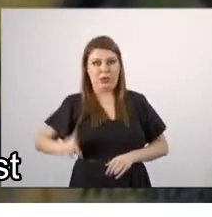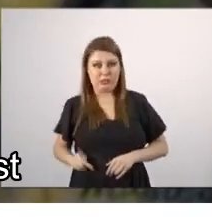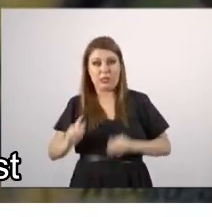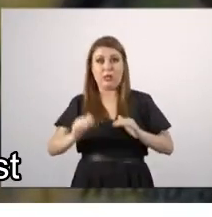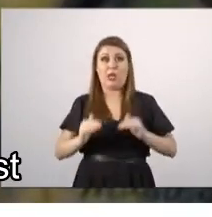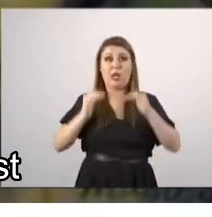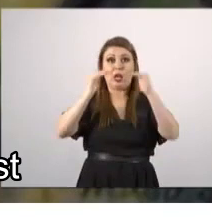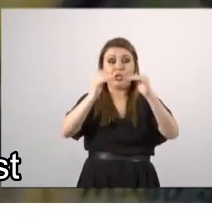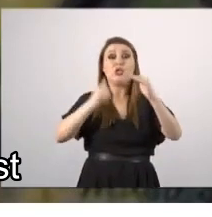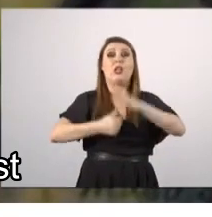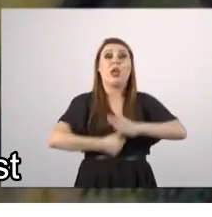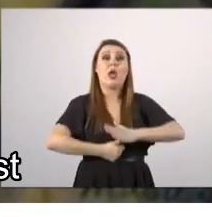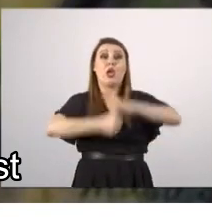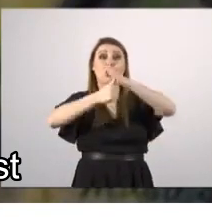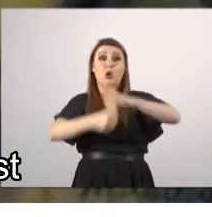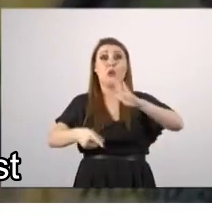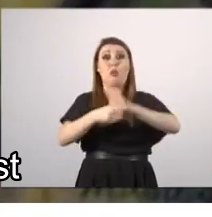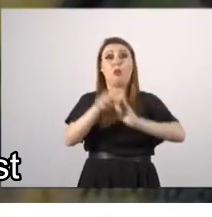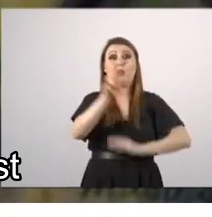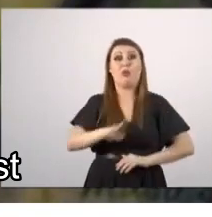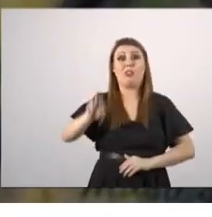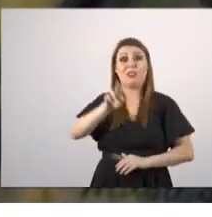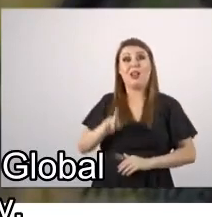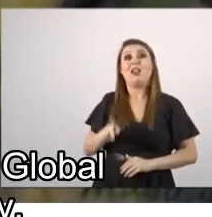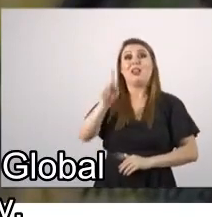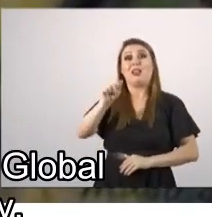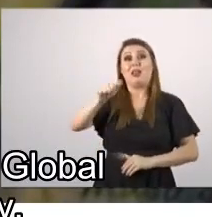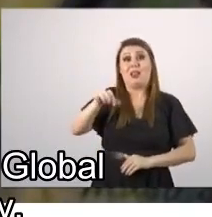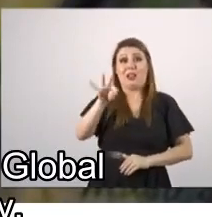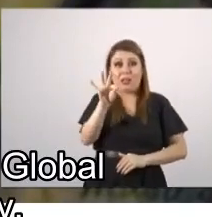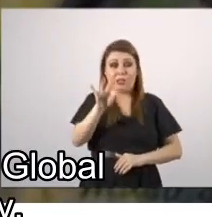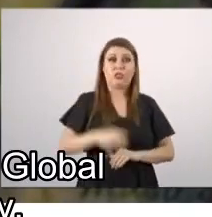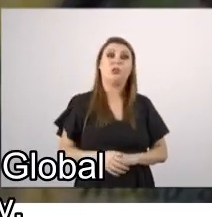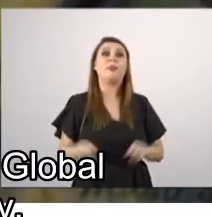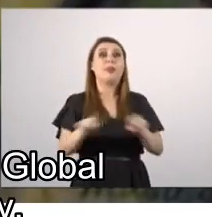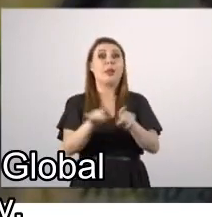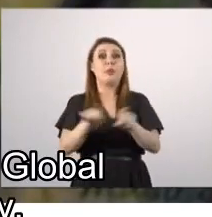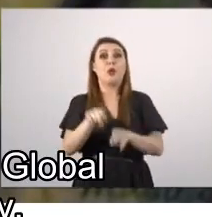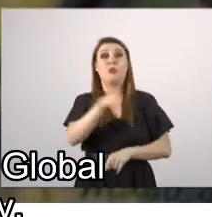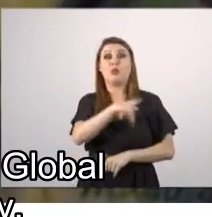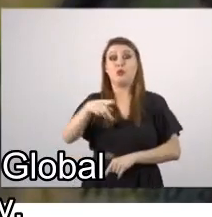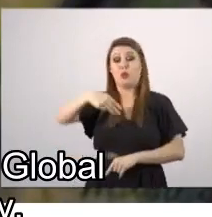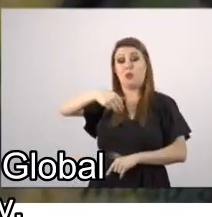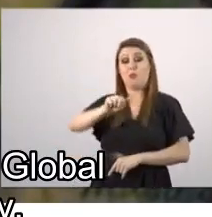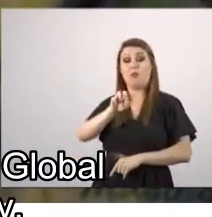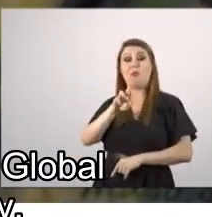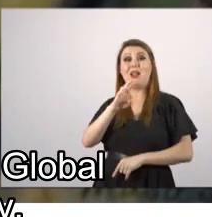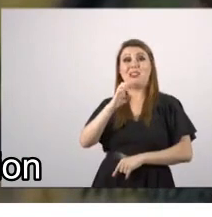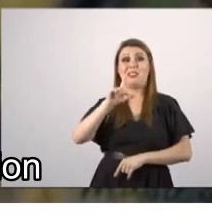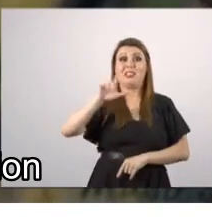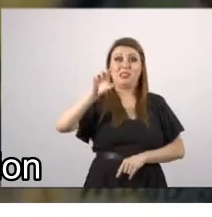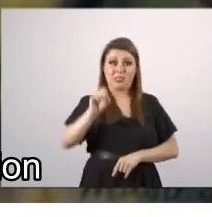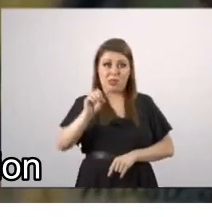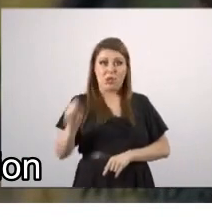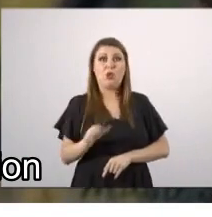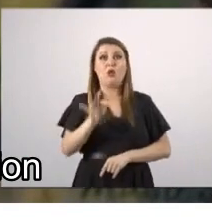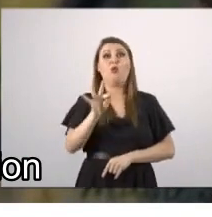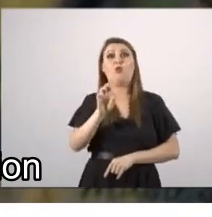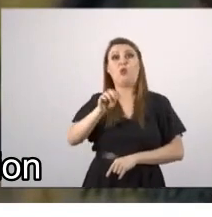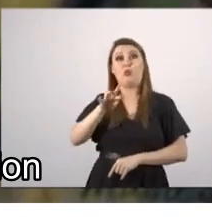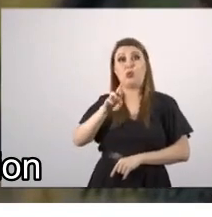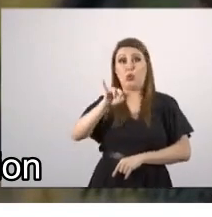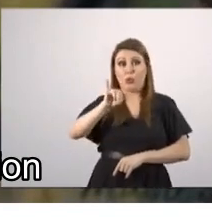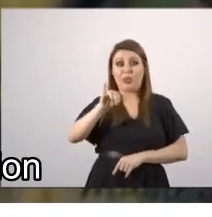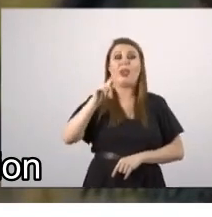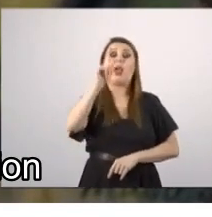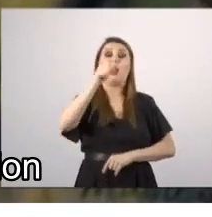reitor interino da Kent State University, professor Dr. Marcello Fontoni, reitor